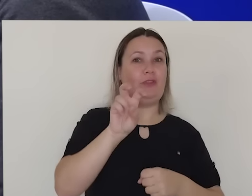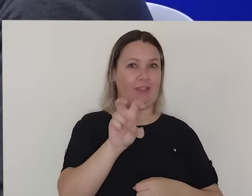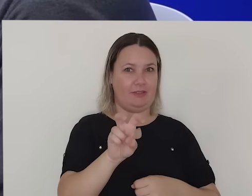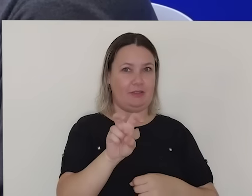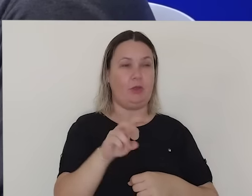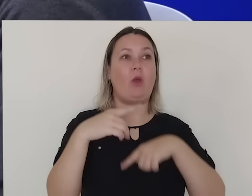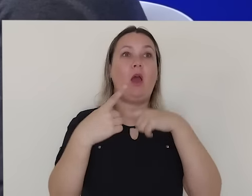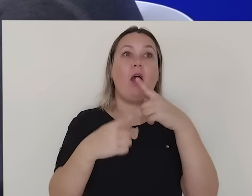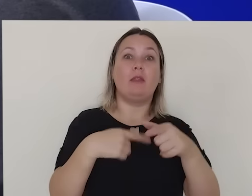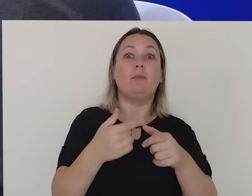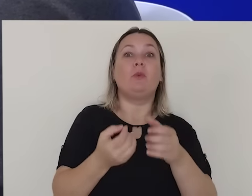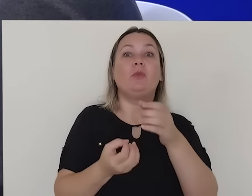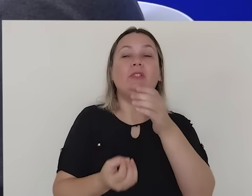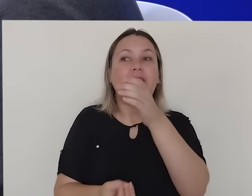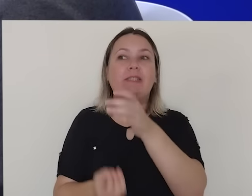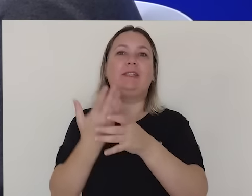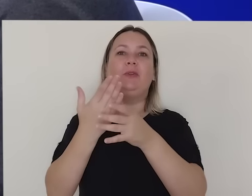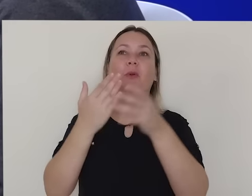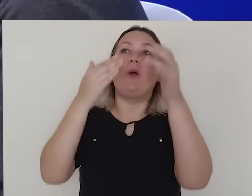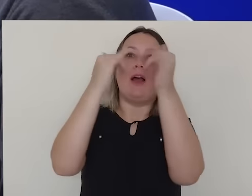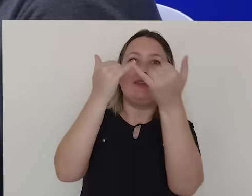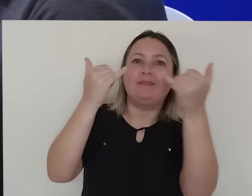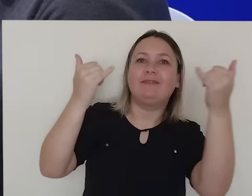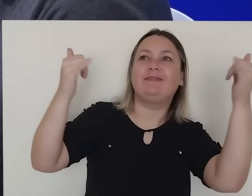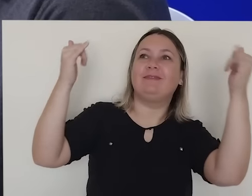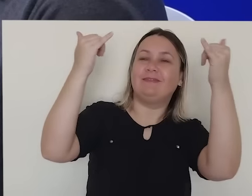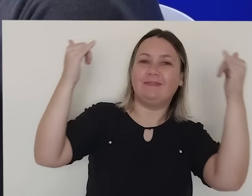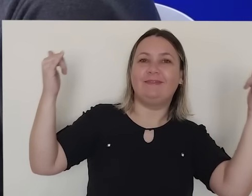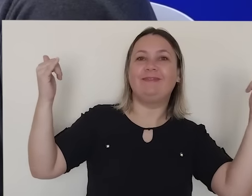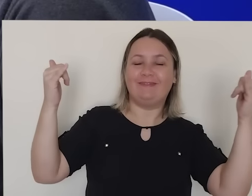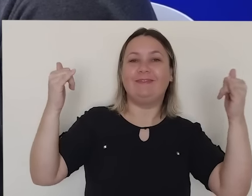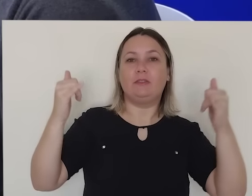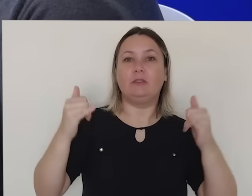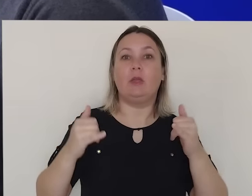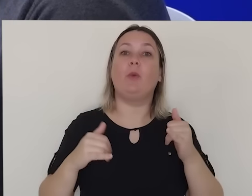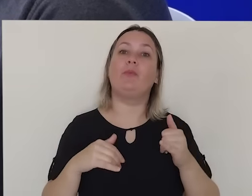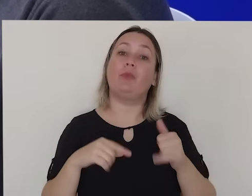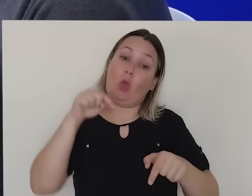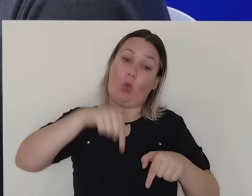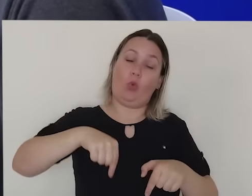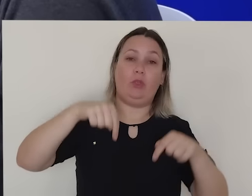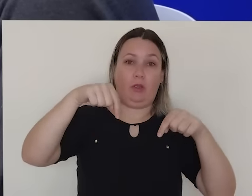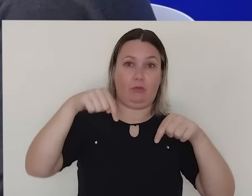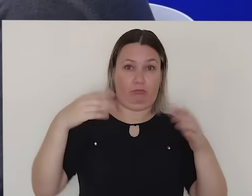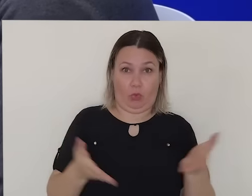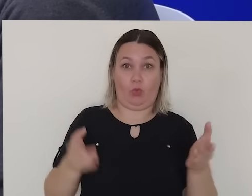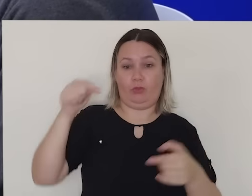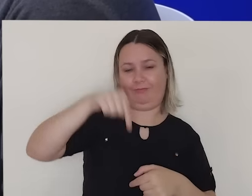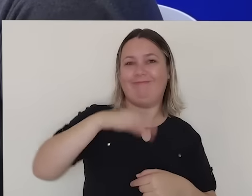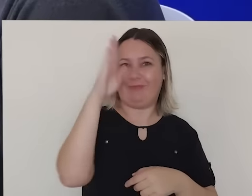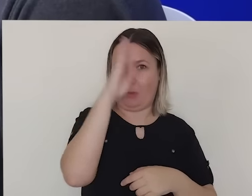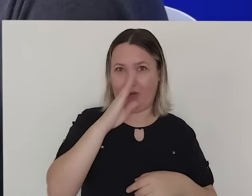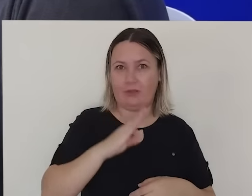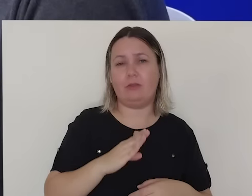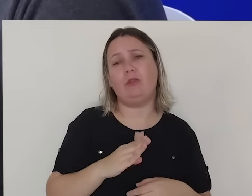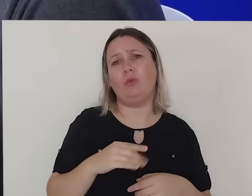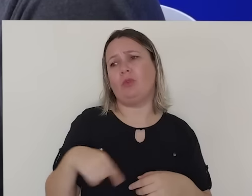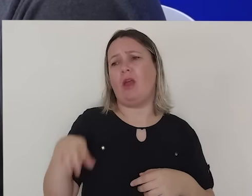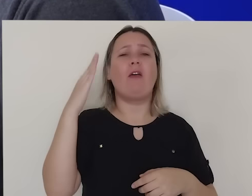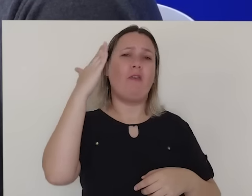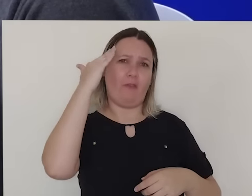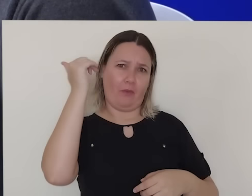partir de uma fábrica uma pequena fábrica de baterias né claro que hoje no Brasil ela tá muito conhecida né de 21 para cá mas